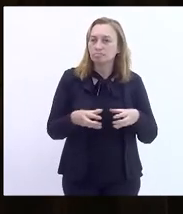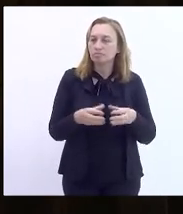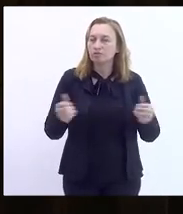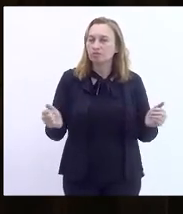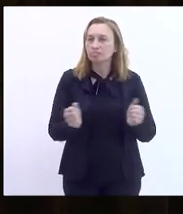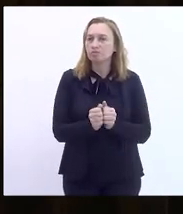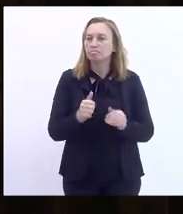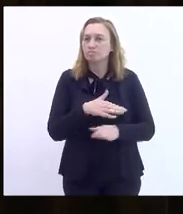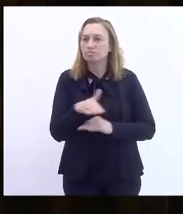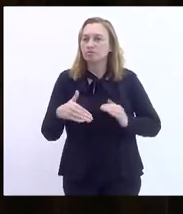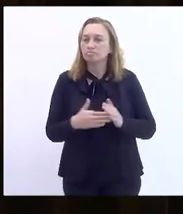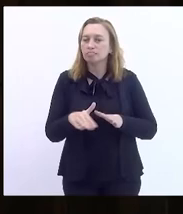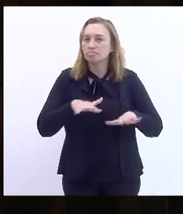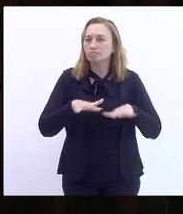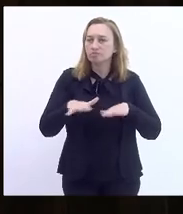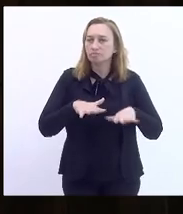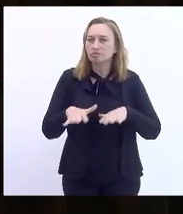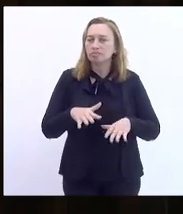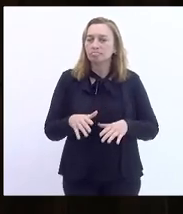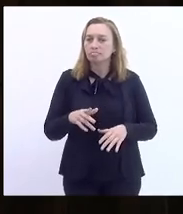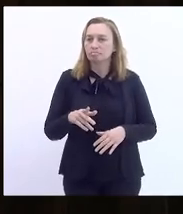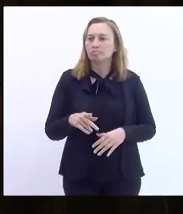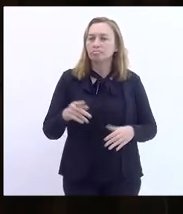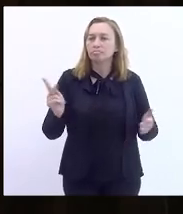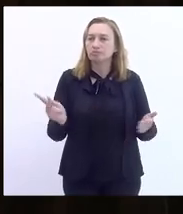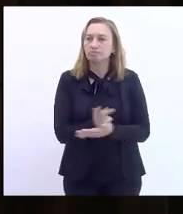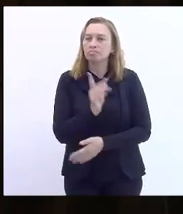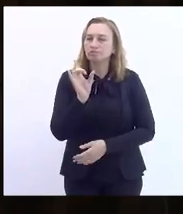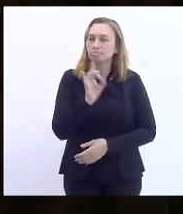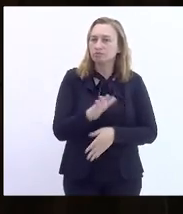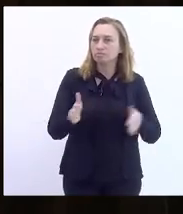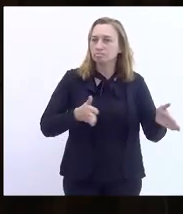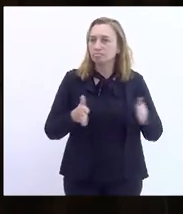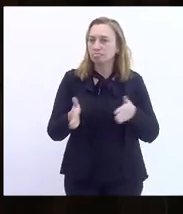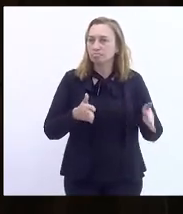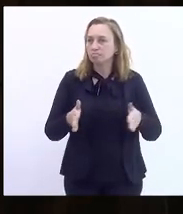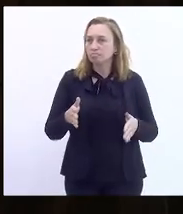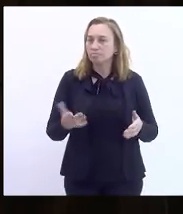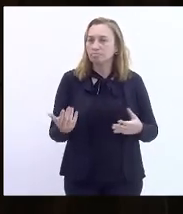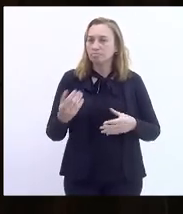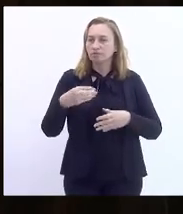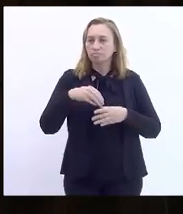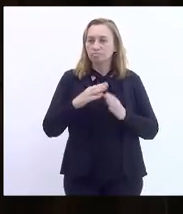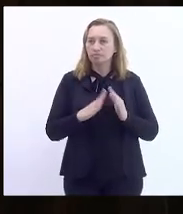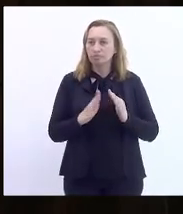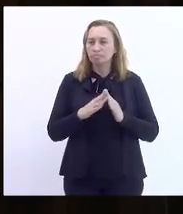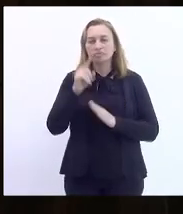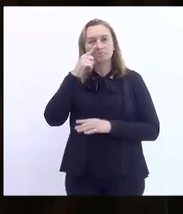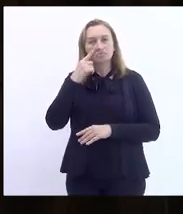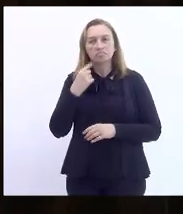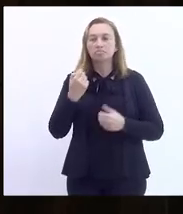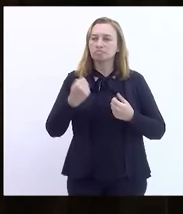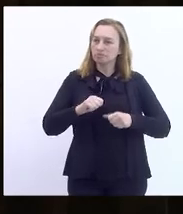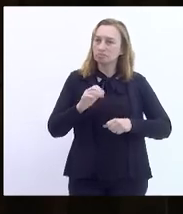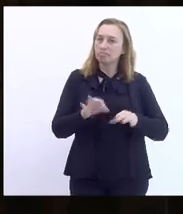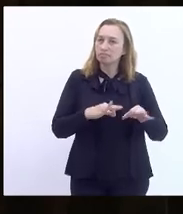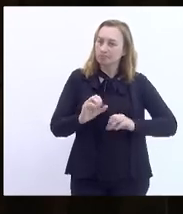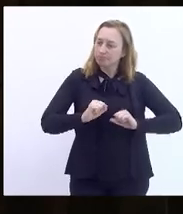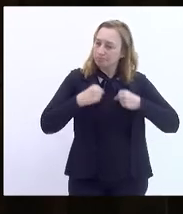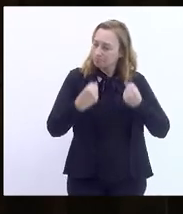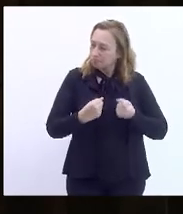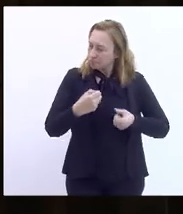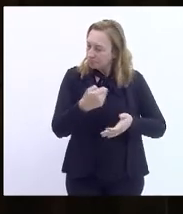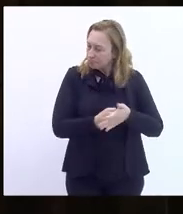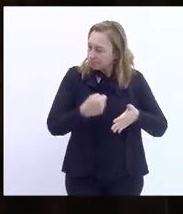juntando todas as mobilizações de rua que aconteceram nesse último período porque a gente não fica em casa chorando a gente se organiza e luta pela vida